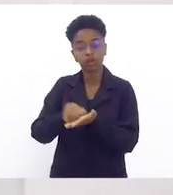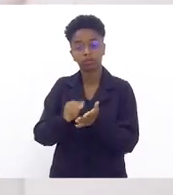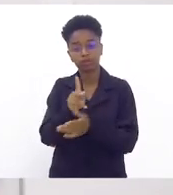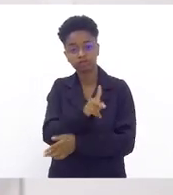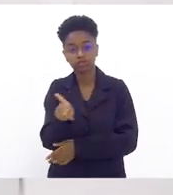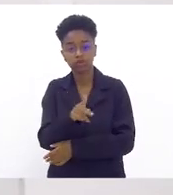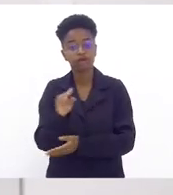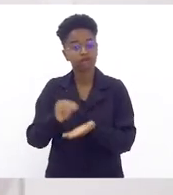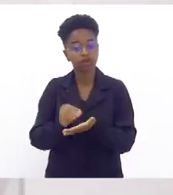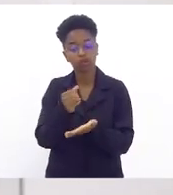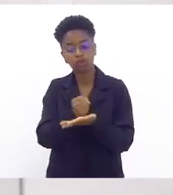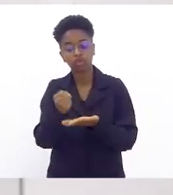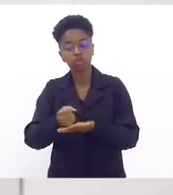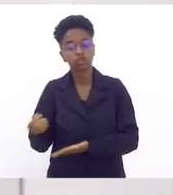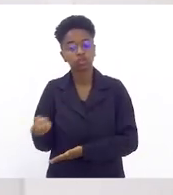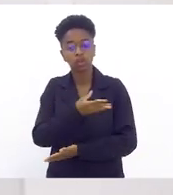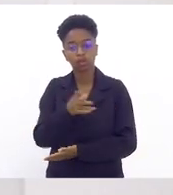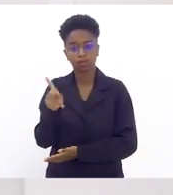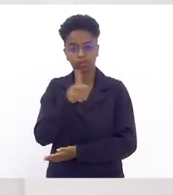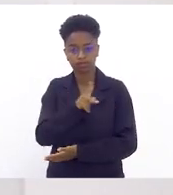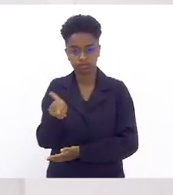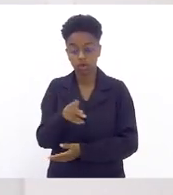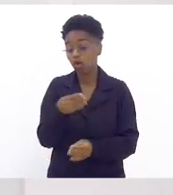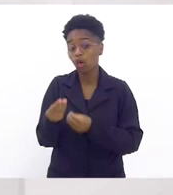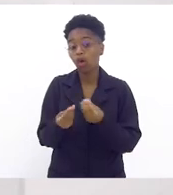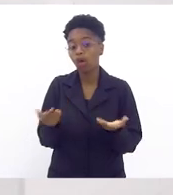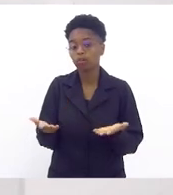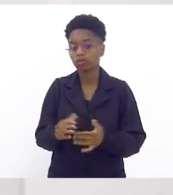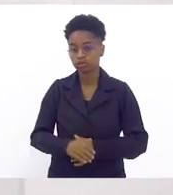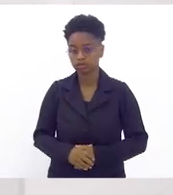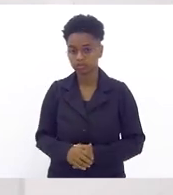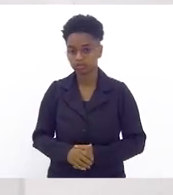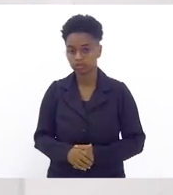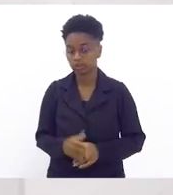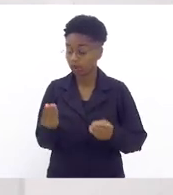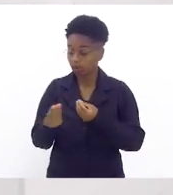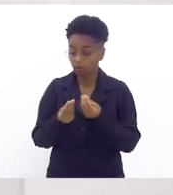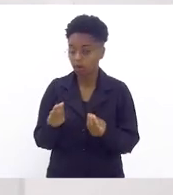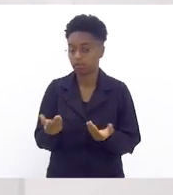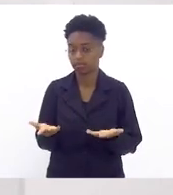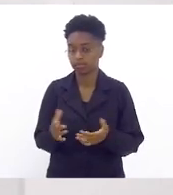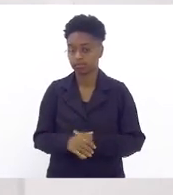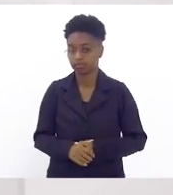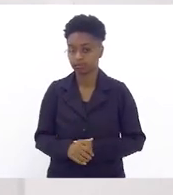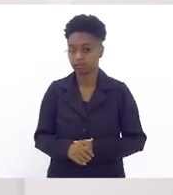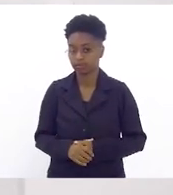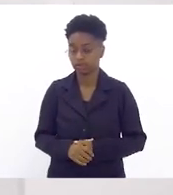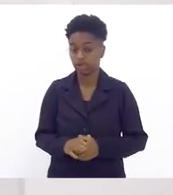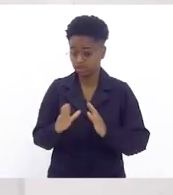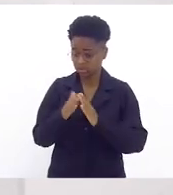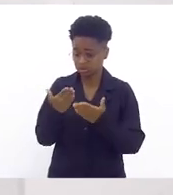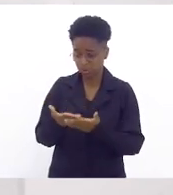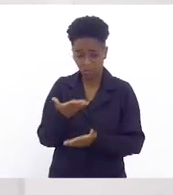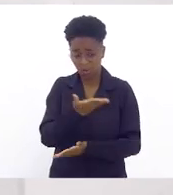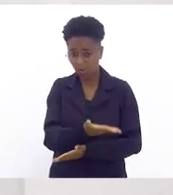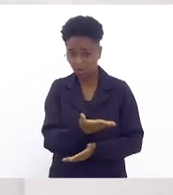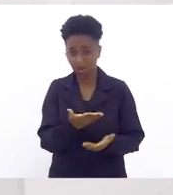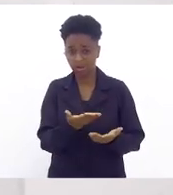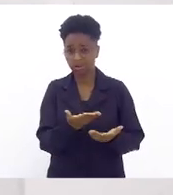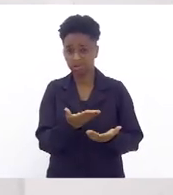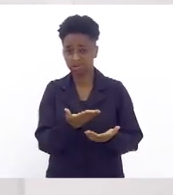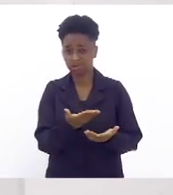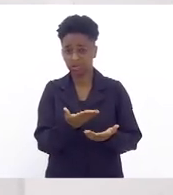contratação de novos professores como é que é isso né como é que isso que a gente nenhuma escola dessa dessa